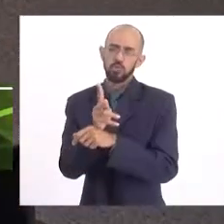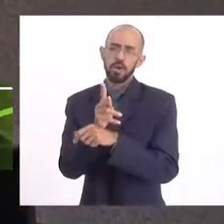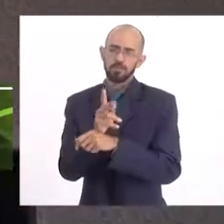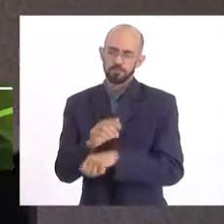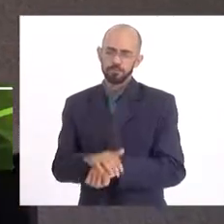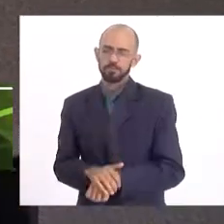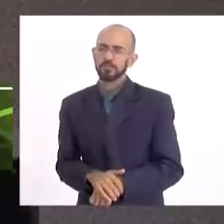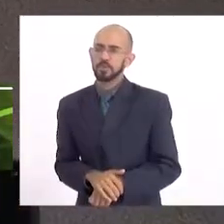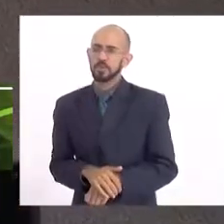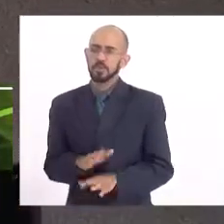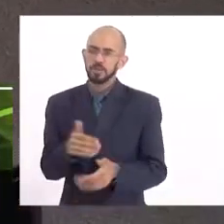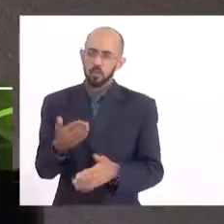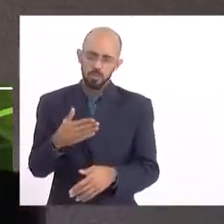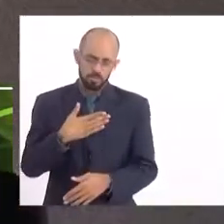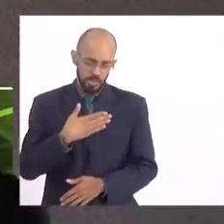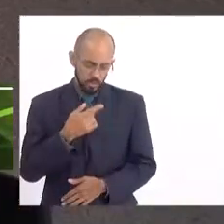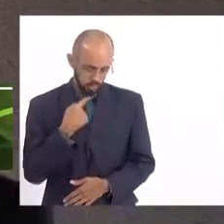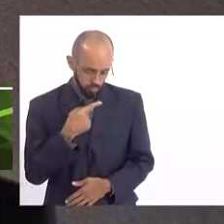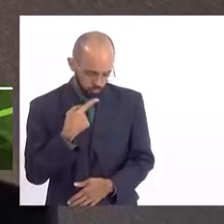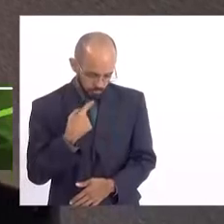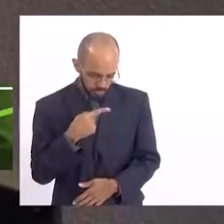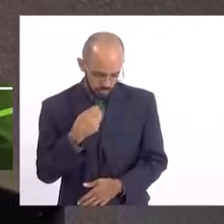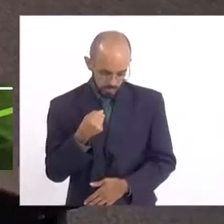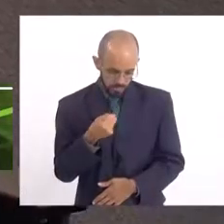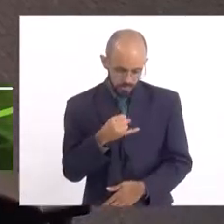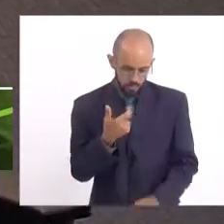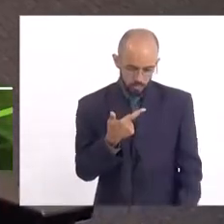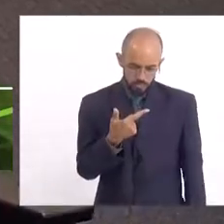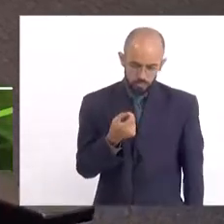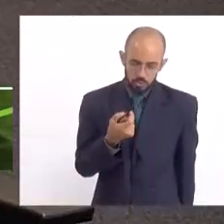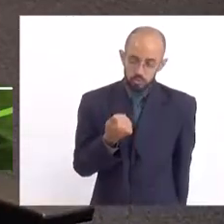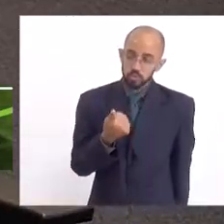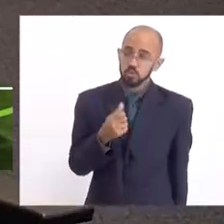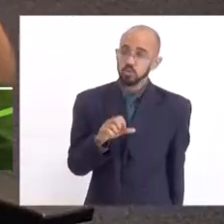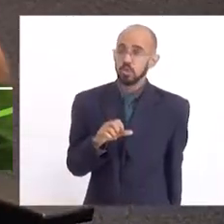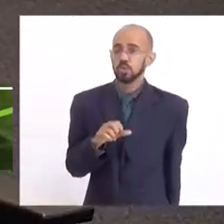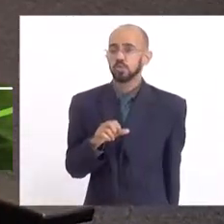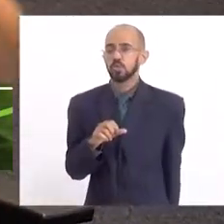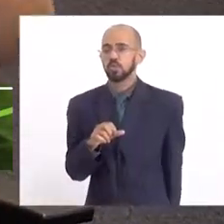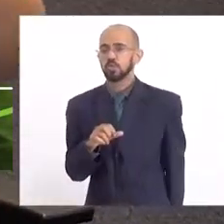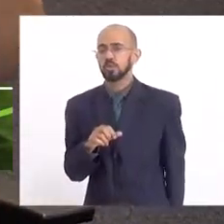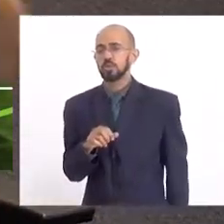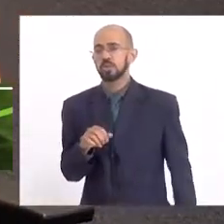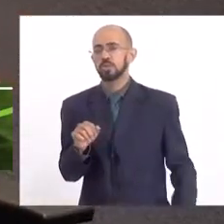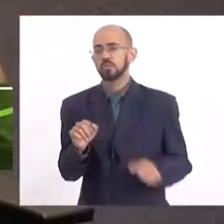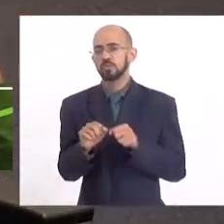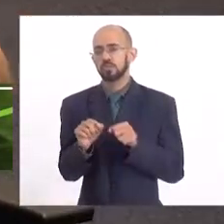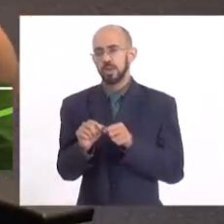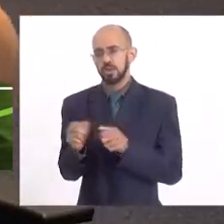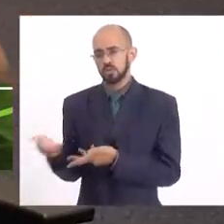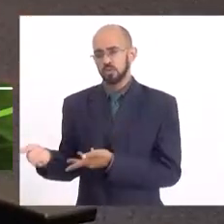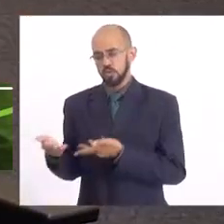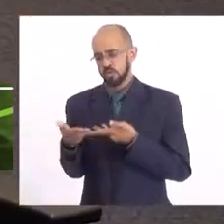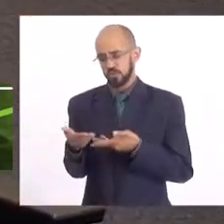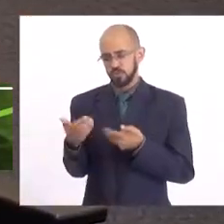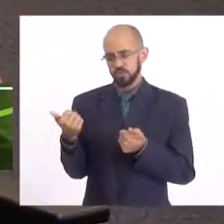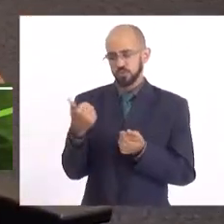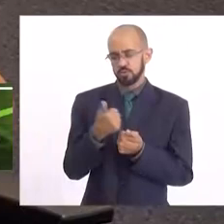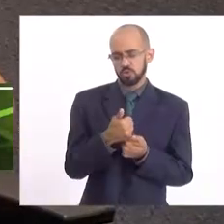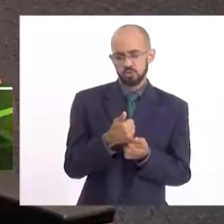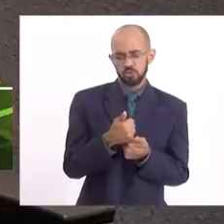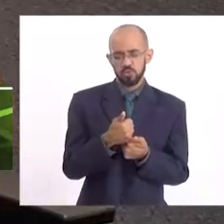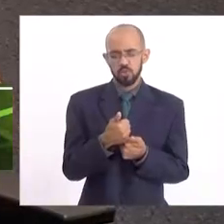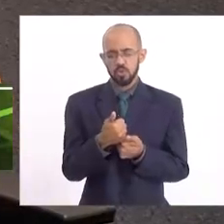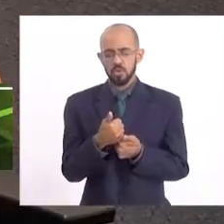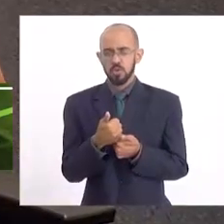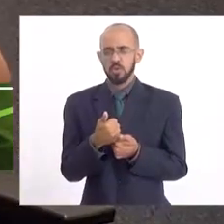assim. Então, a minha dúvida é, se em 2018, que foram feitos, fez um chamamento, fez a substituição do contratado pelo